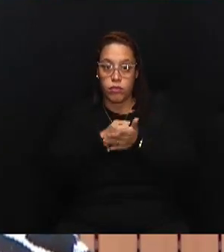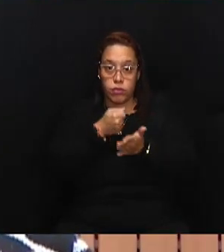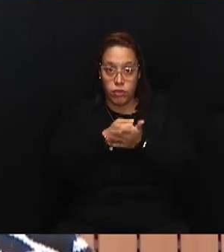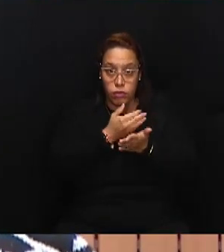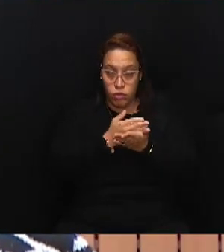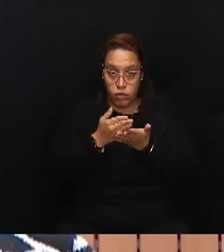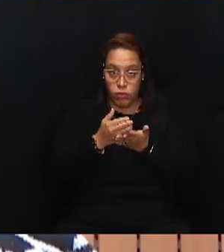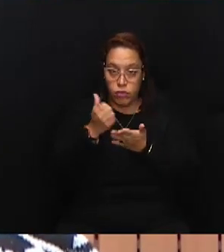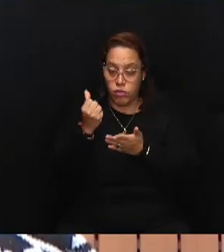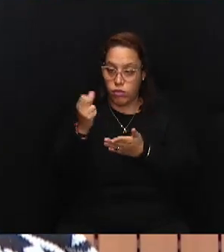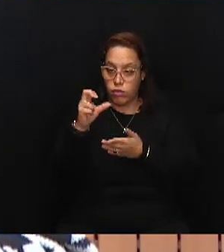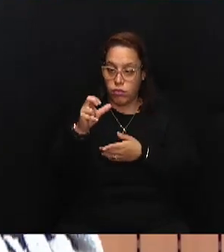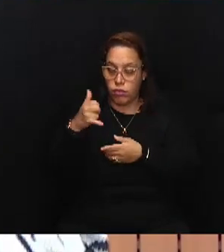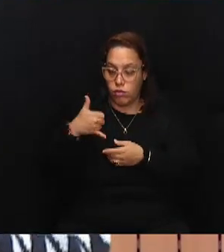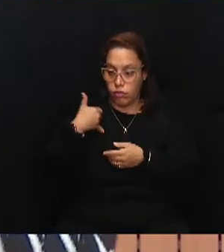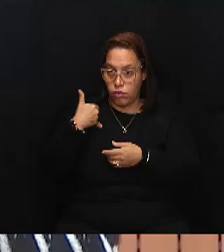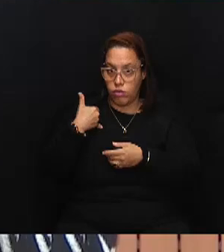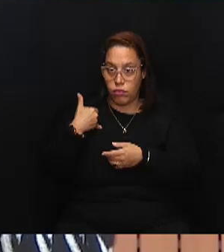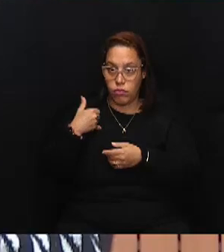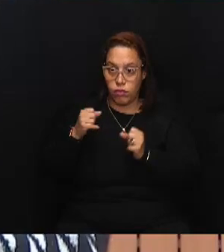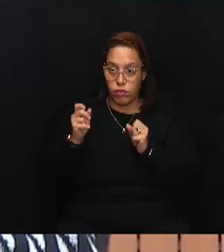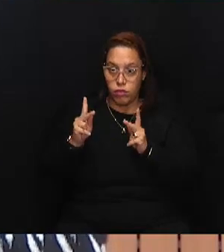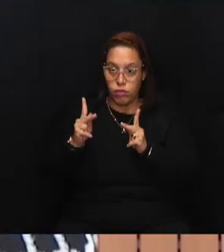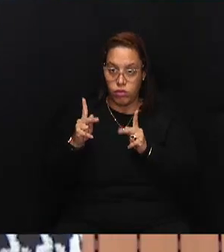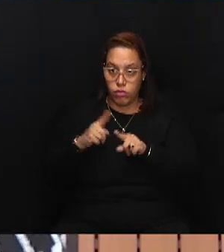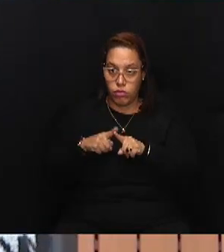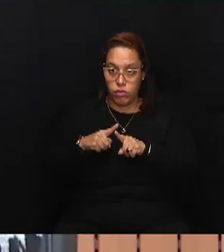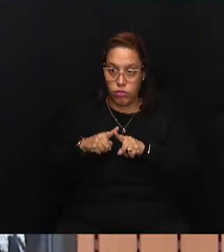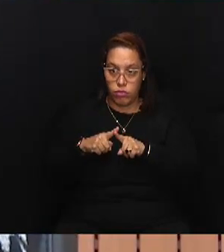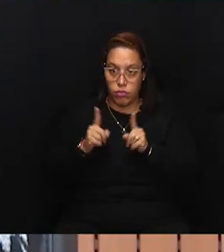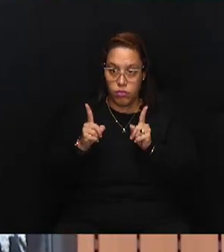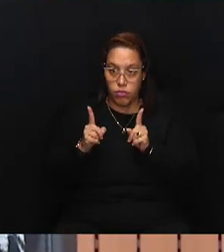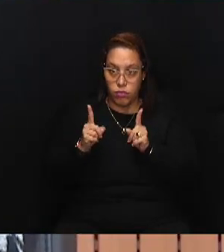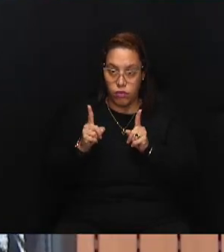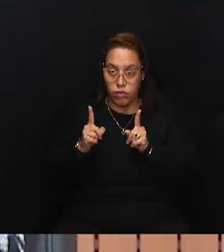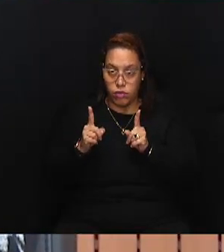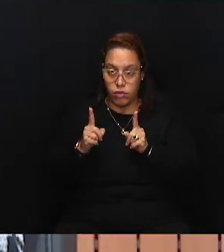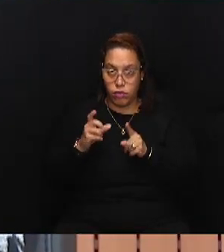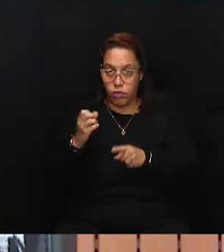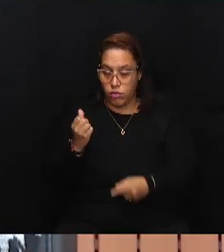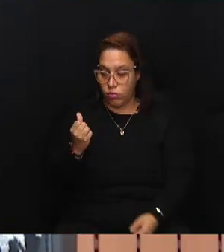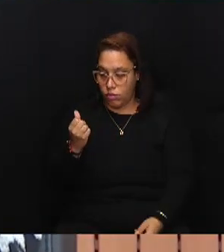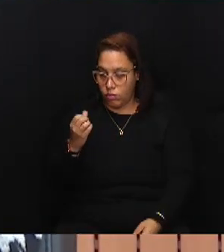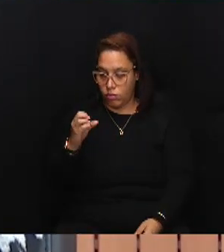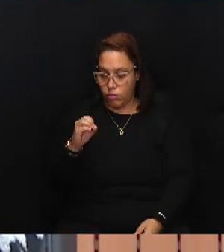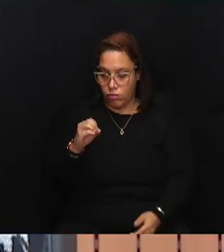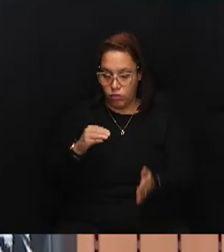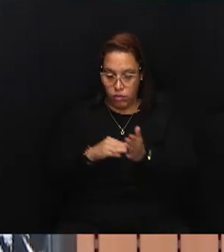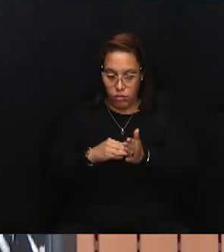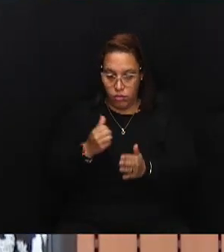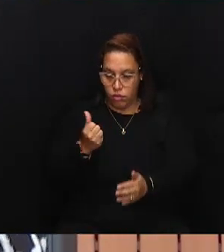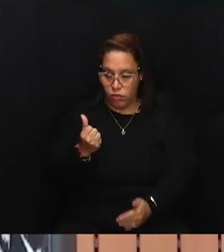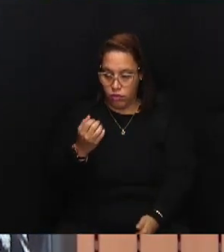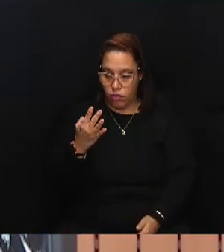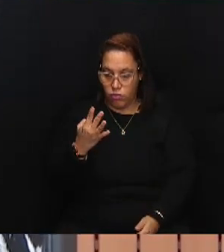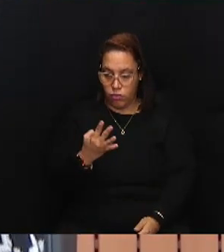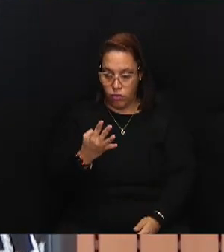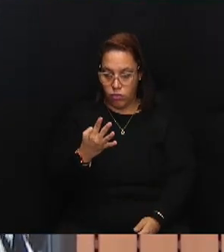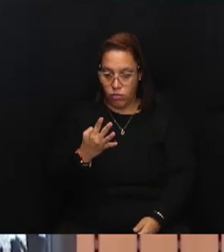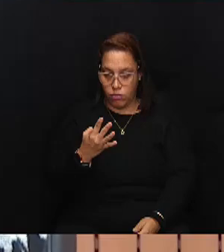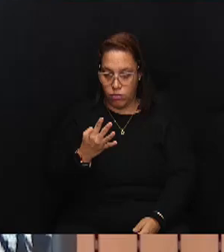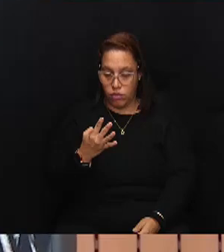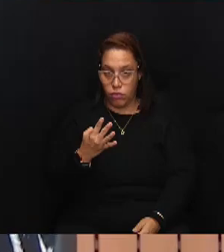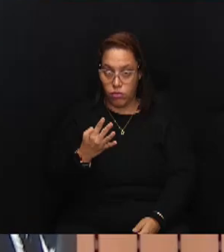dos 65 anos, tá? Mas dos 60 aos 64 anos é facultado